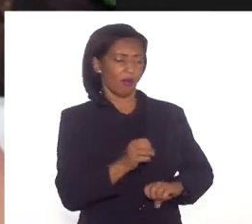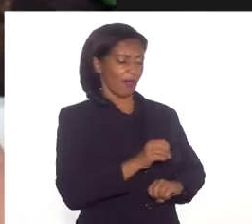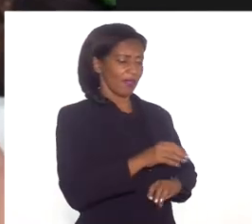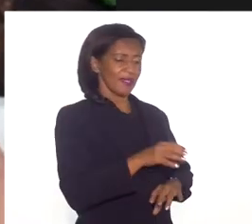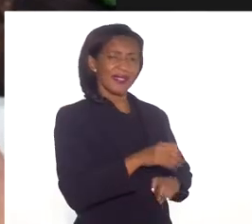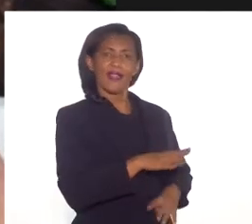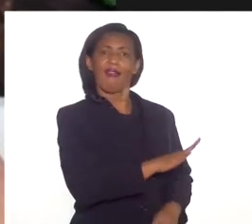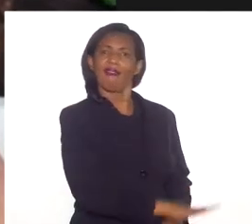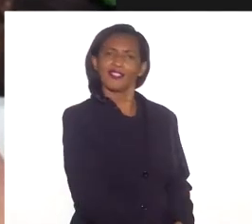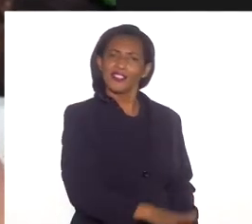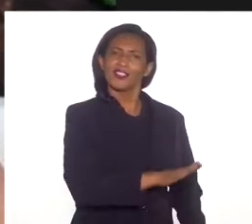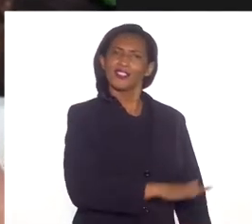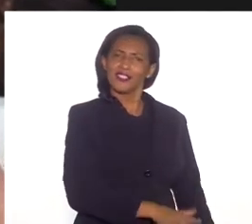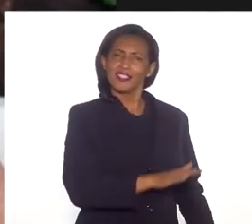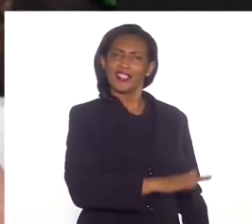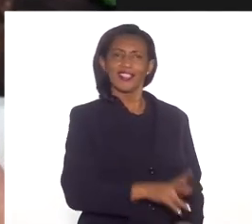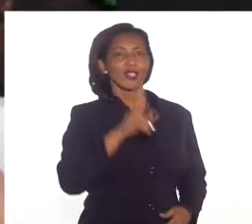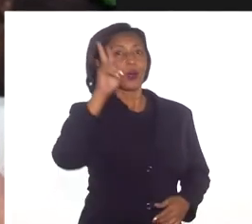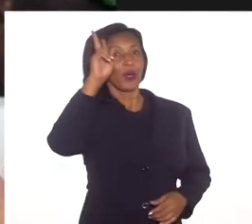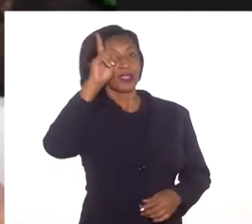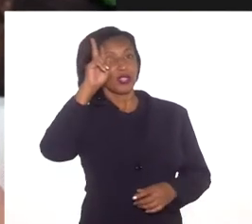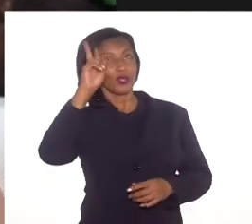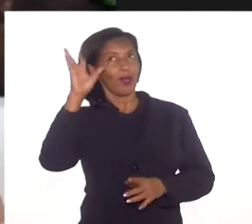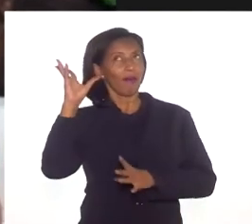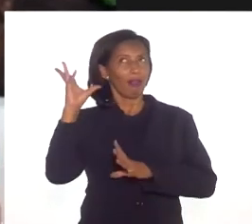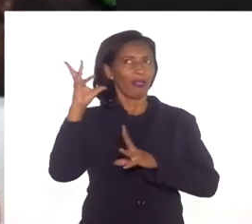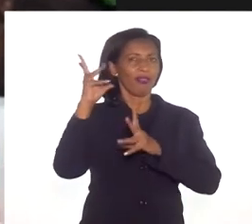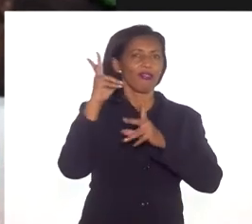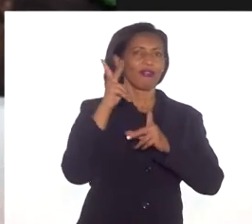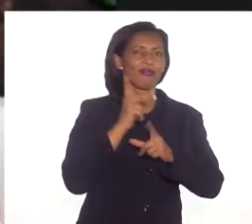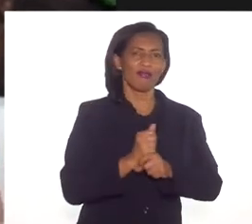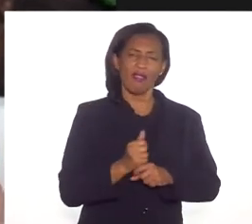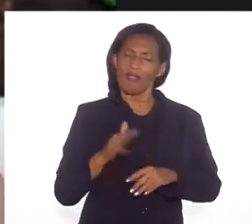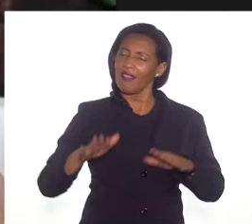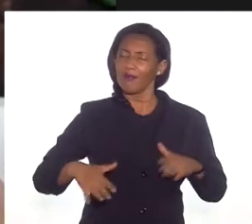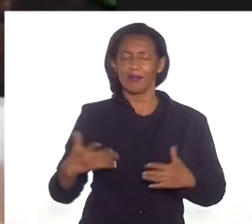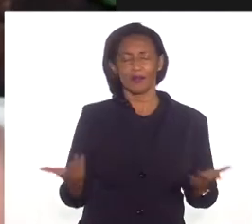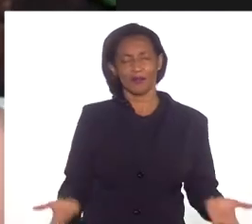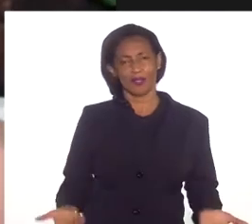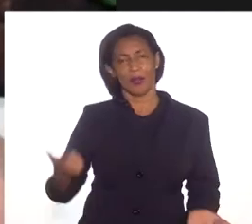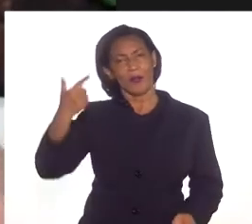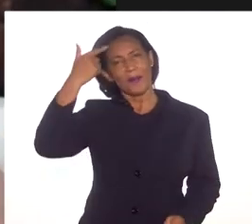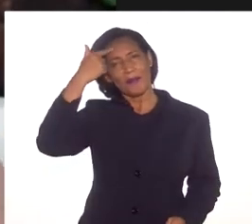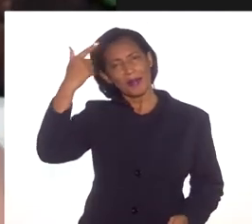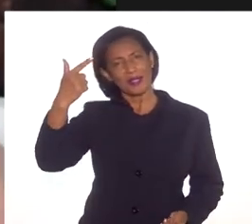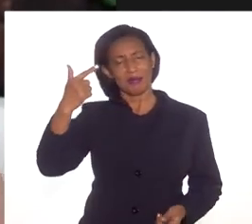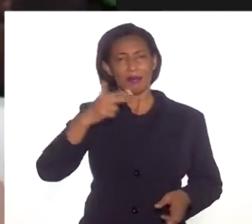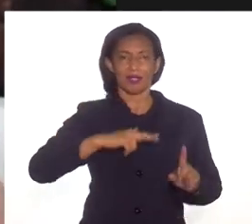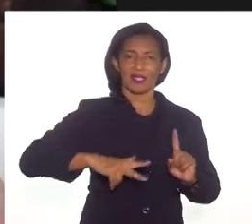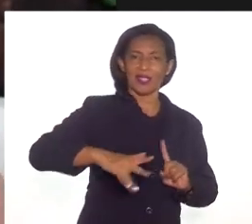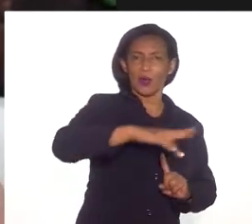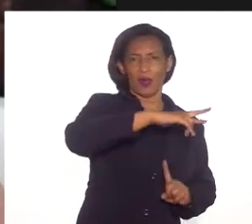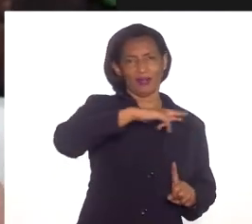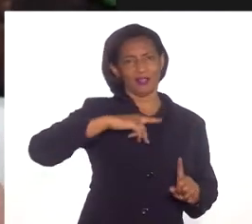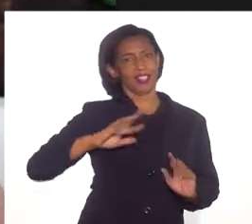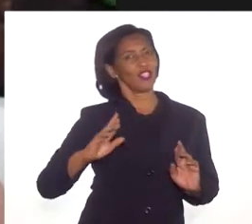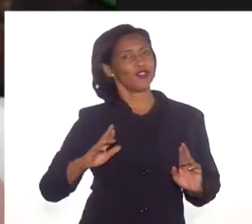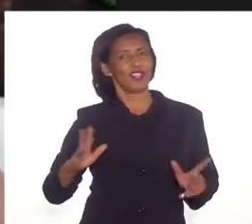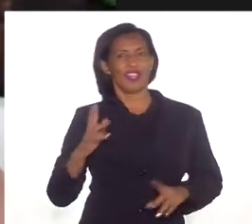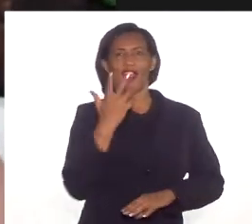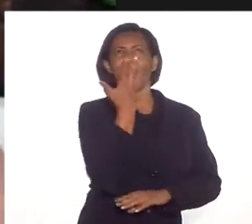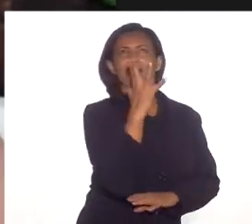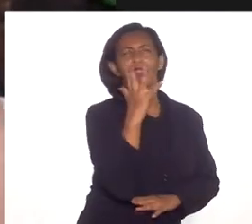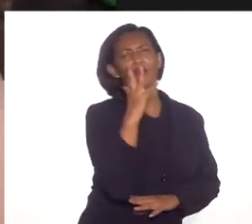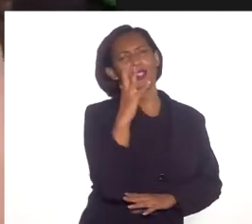educar as crianças, né? Através das histórias que ele vai contar. É mais ou menos isso. O pensamento da circularidade é essa,